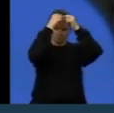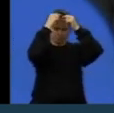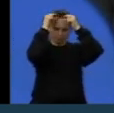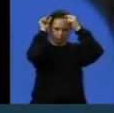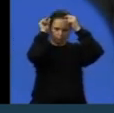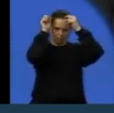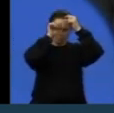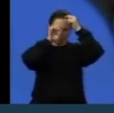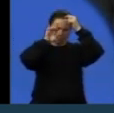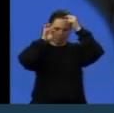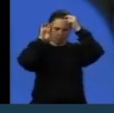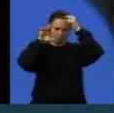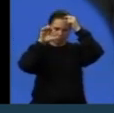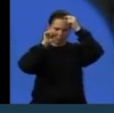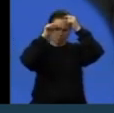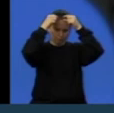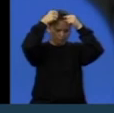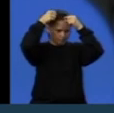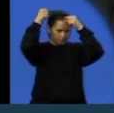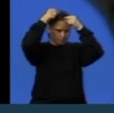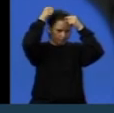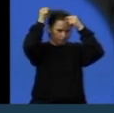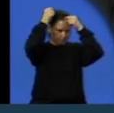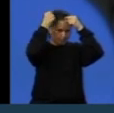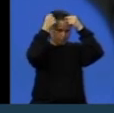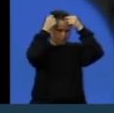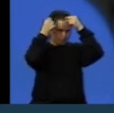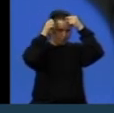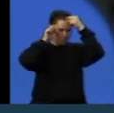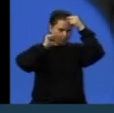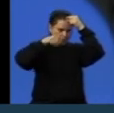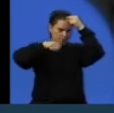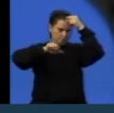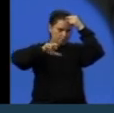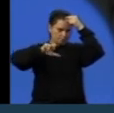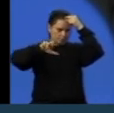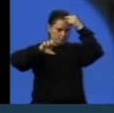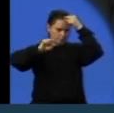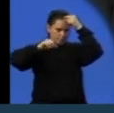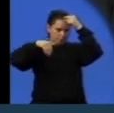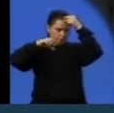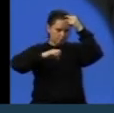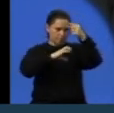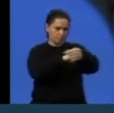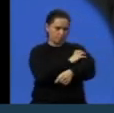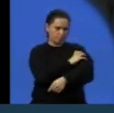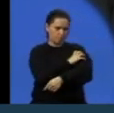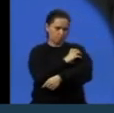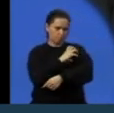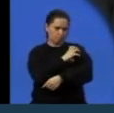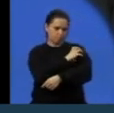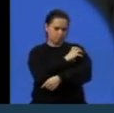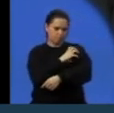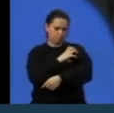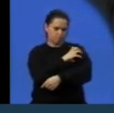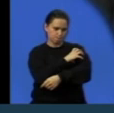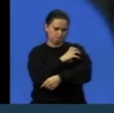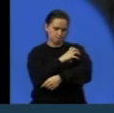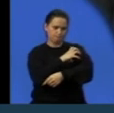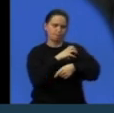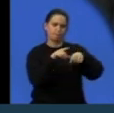cerebral, conhecida como aneurisma, hipertensão arterial, que é também conhecida como pressão alta,